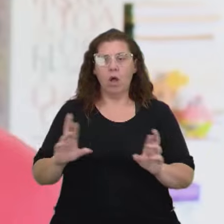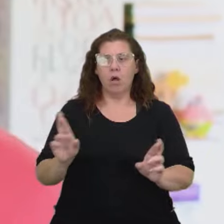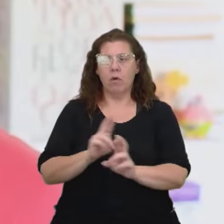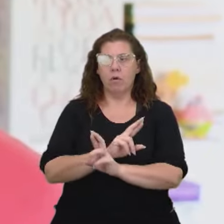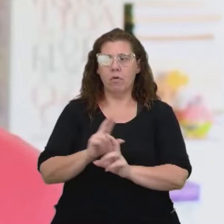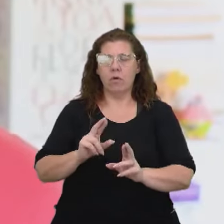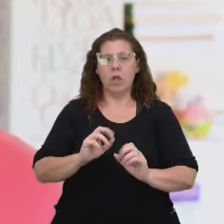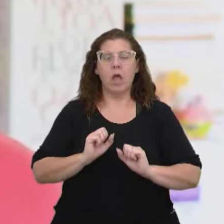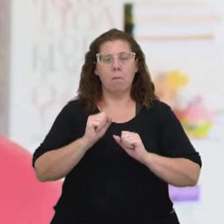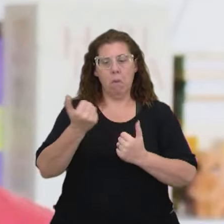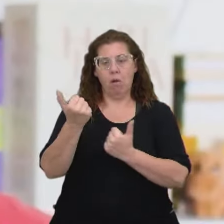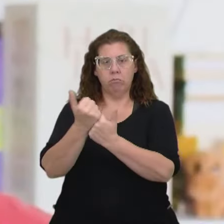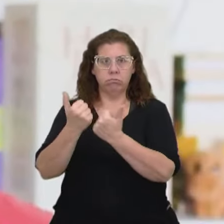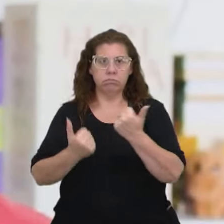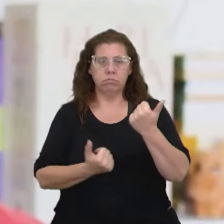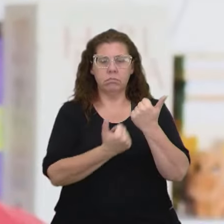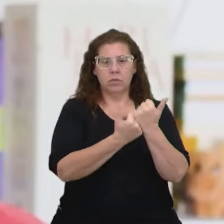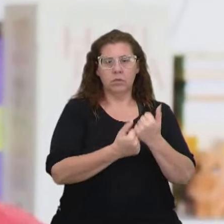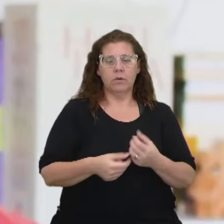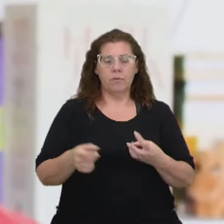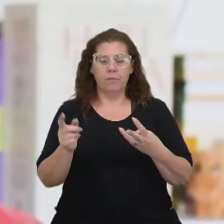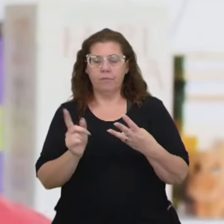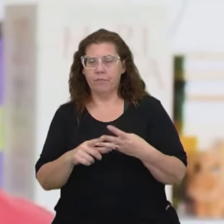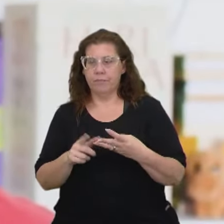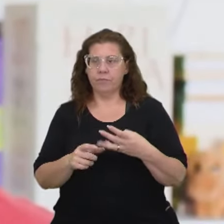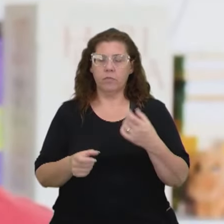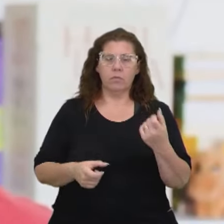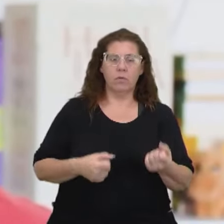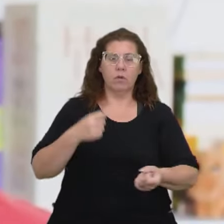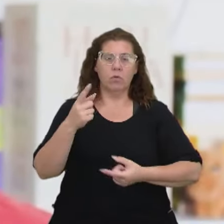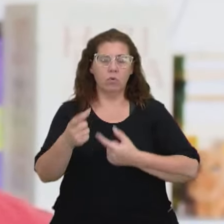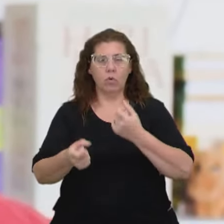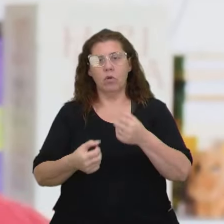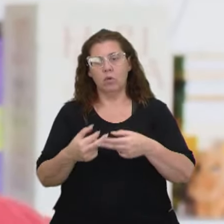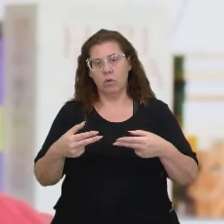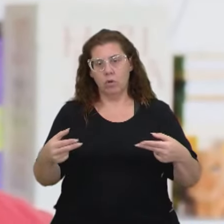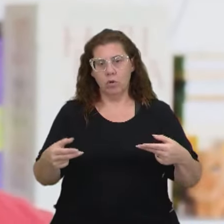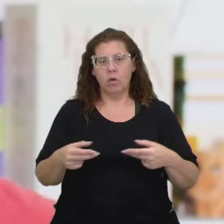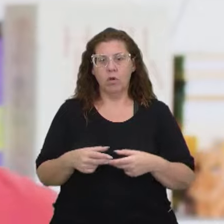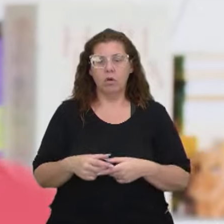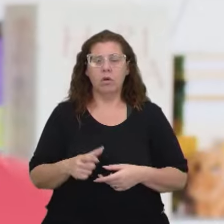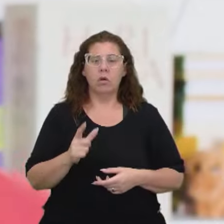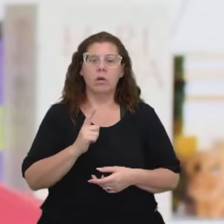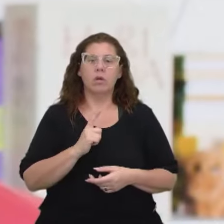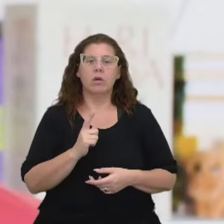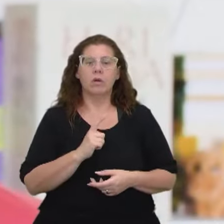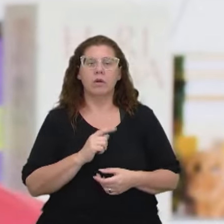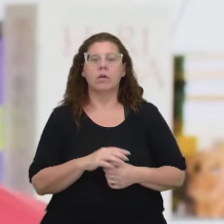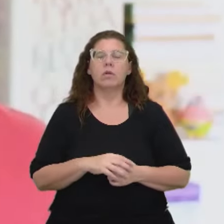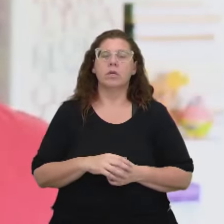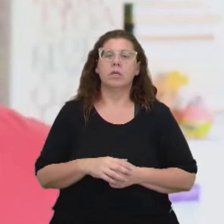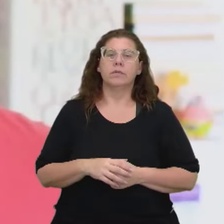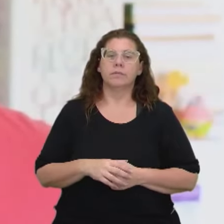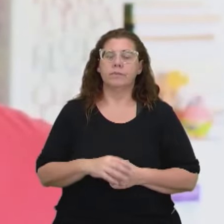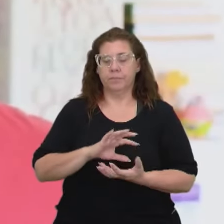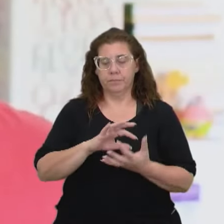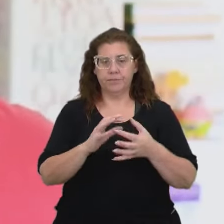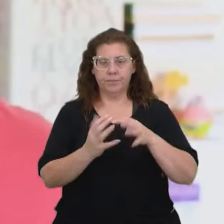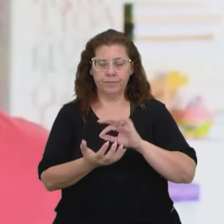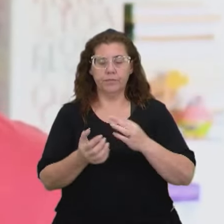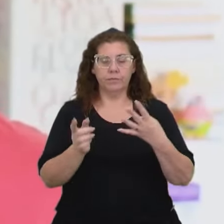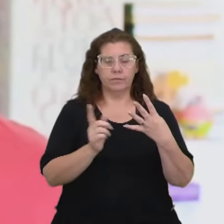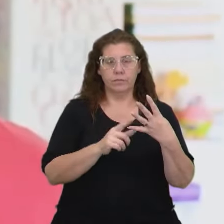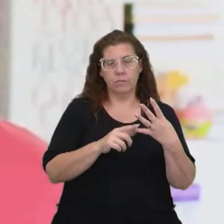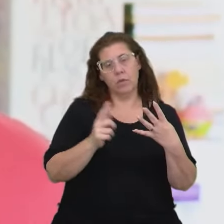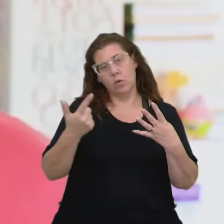se apoiam uns nos outros. 3. Em alguns casos, esses fatores se fortalecem e se convergem. E 4.